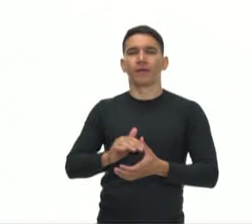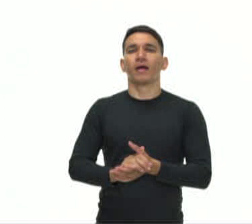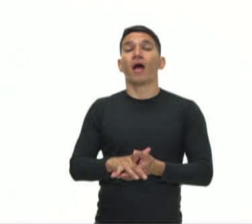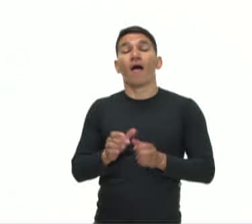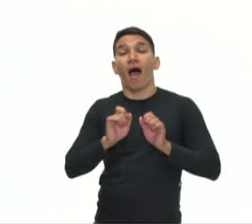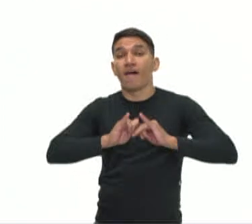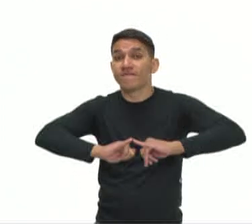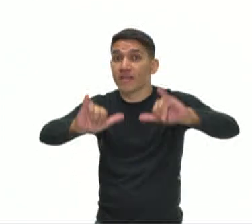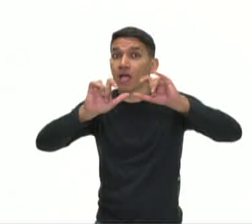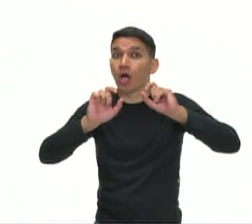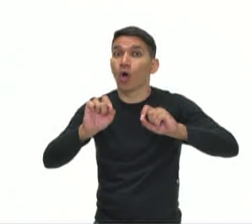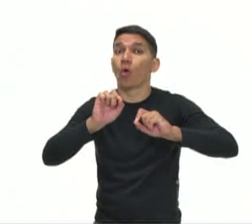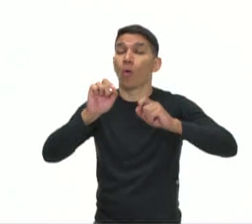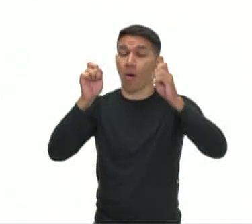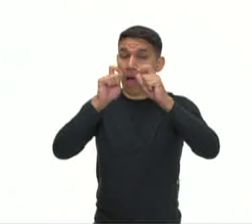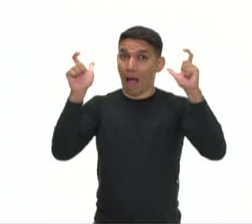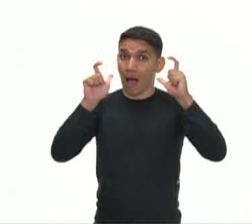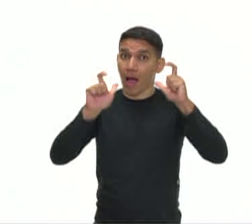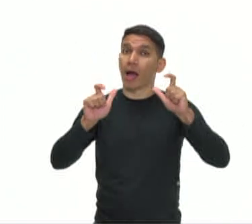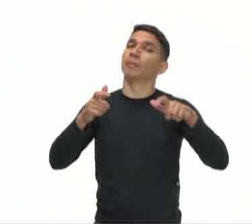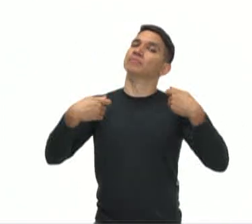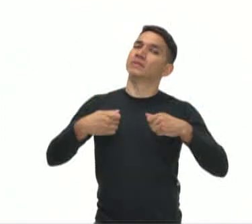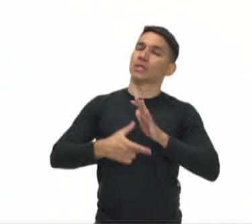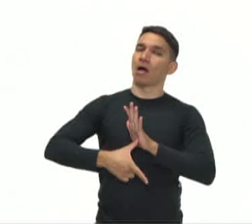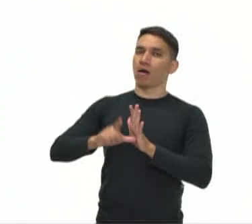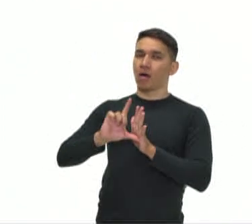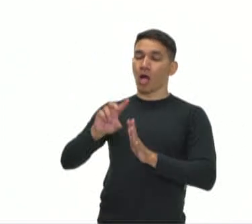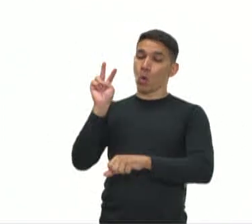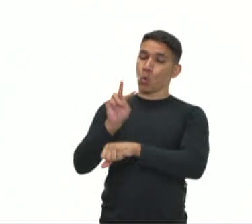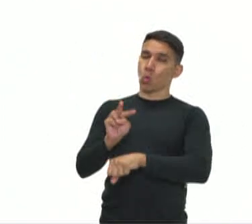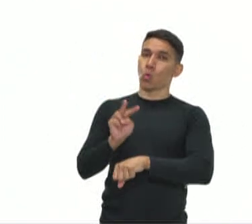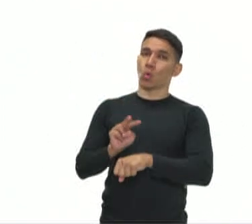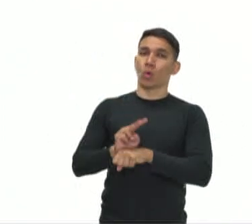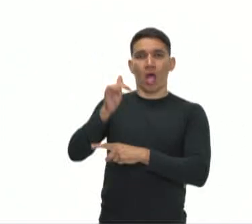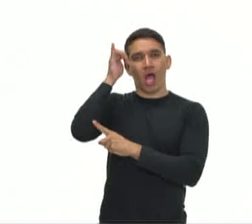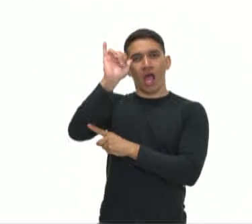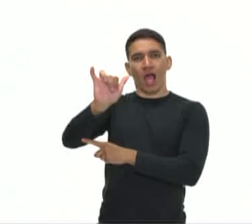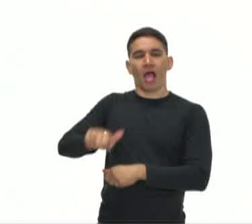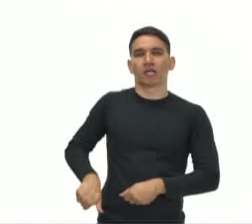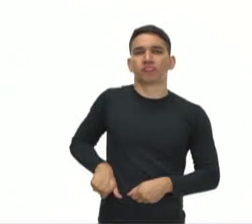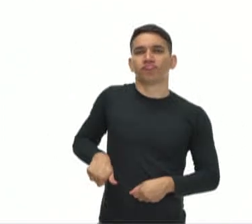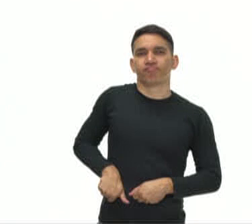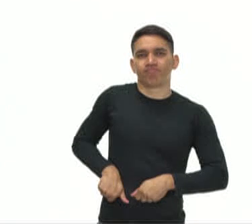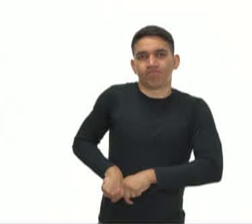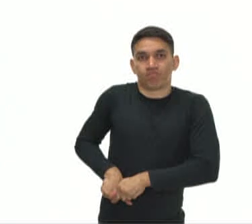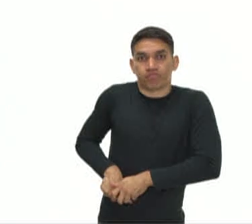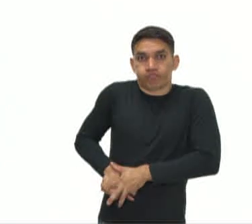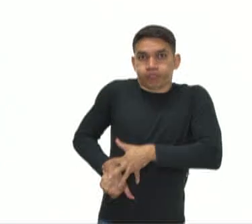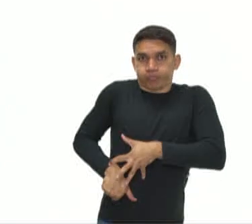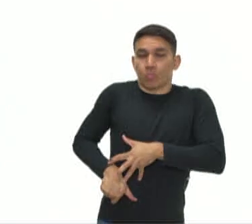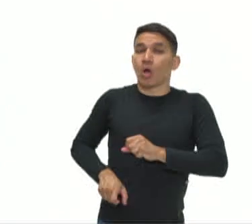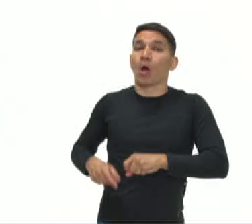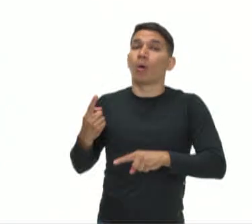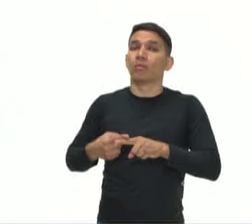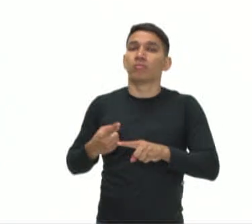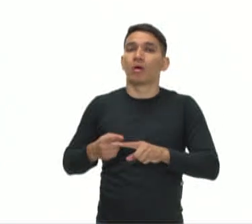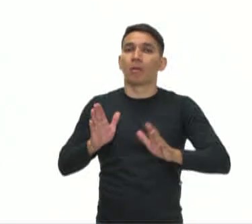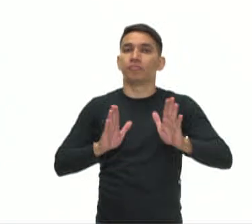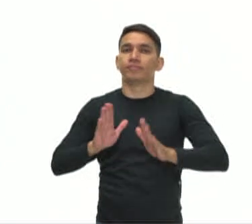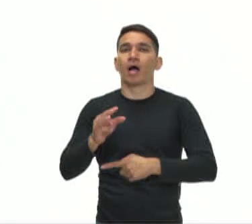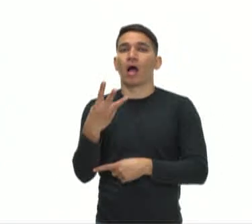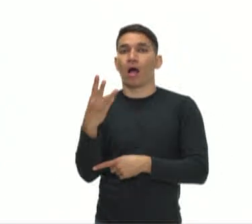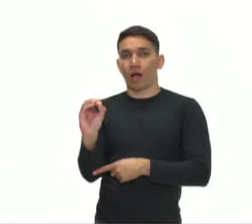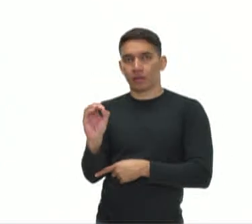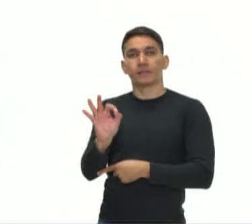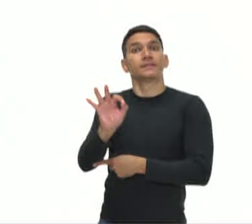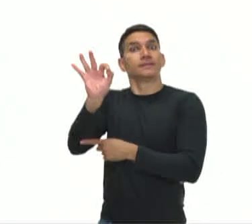maneiras de prevenir a formação de pedras nos rins. A incidência de pedra nos rins aumenta 30%